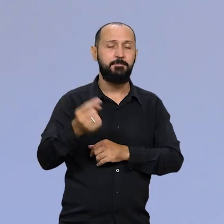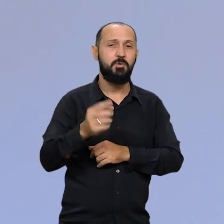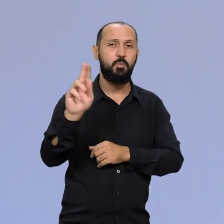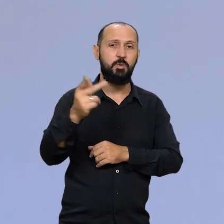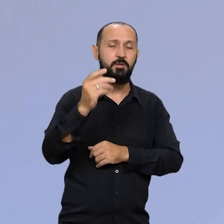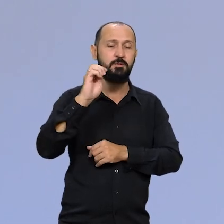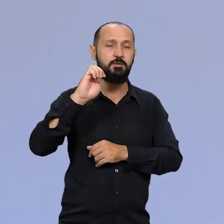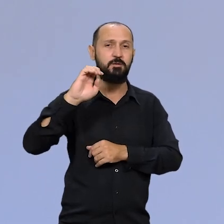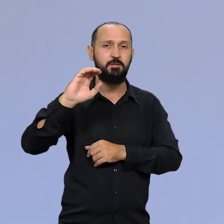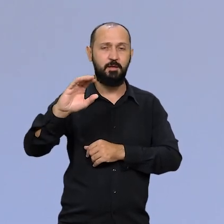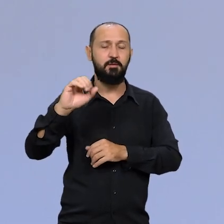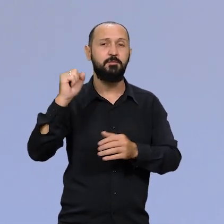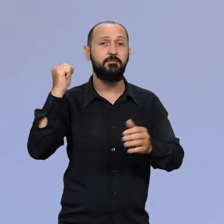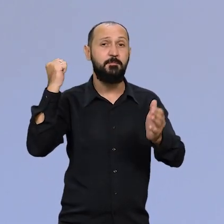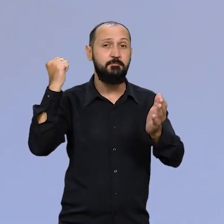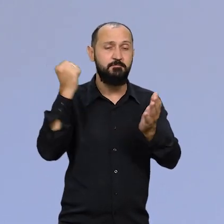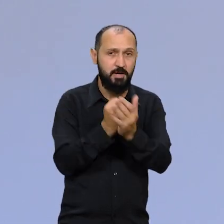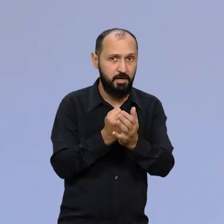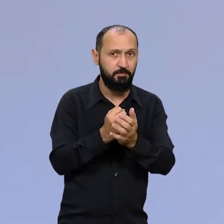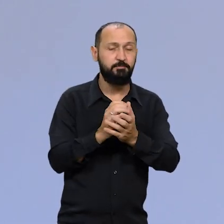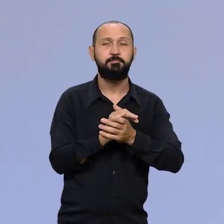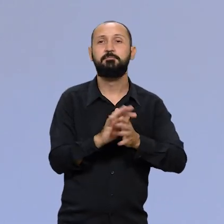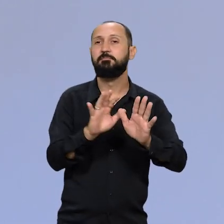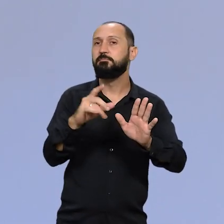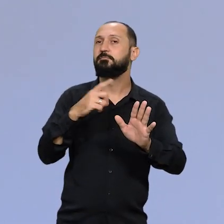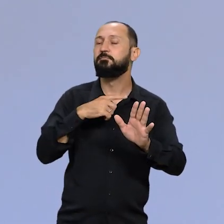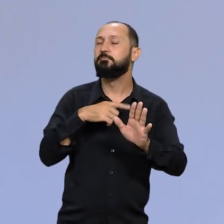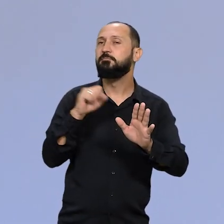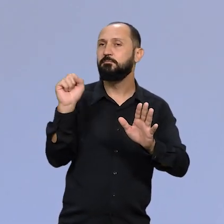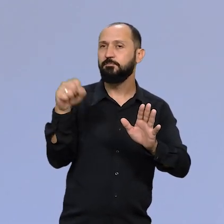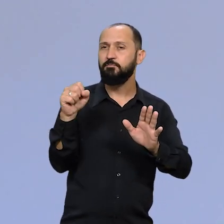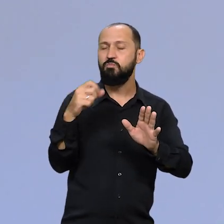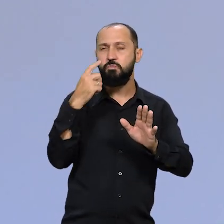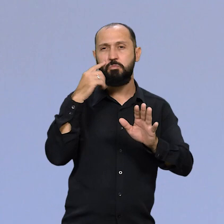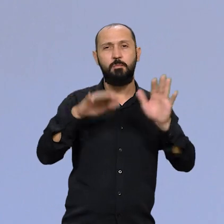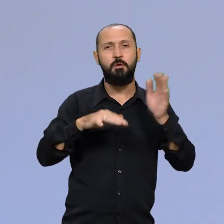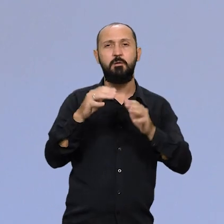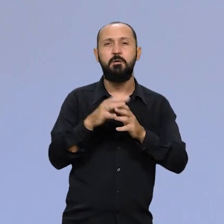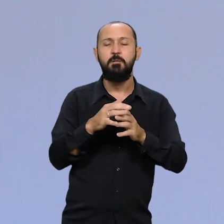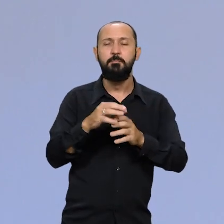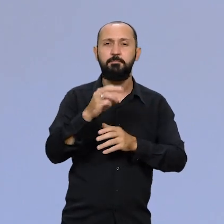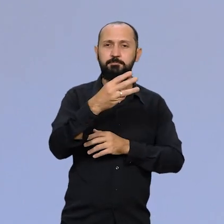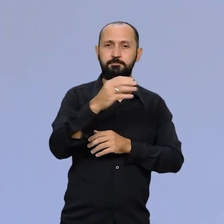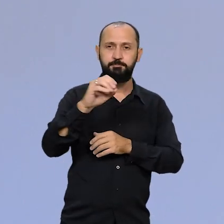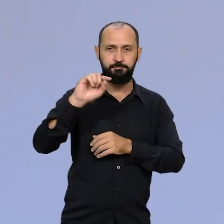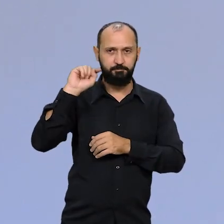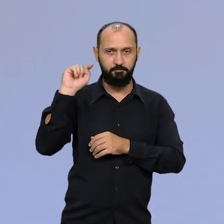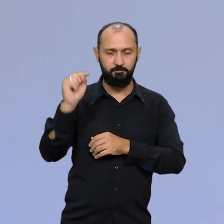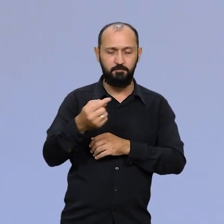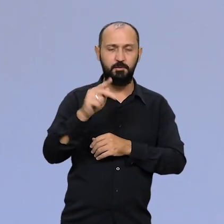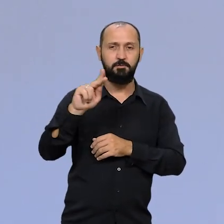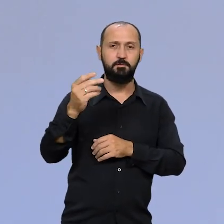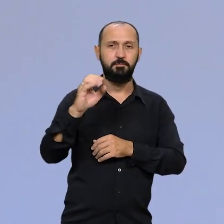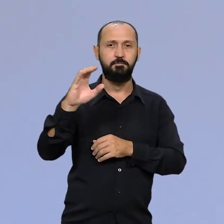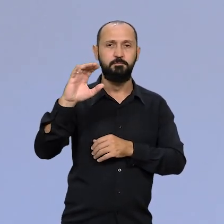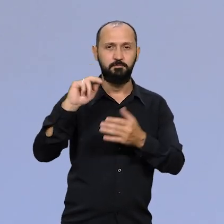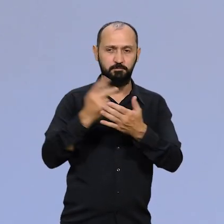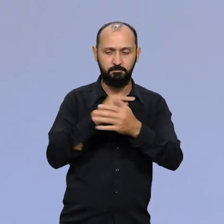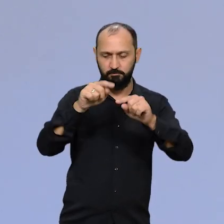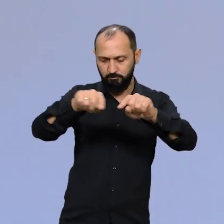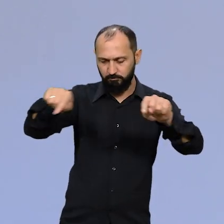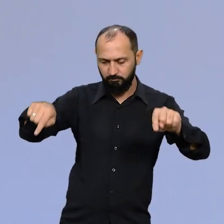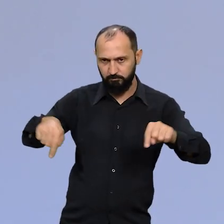amplo, Tanto político quanto jurídico, mas a gente pode também traçar um panorama para a nossa realidade local. Em Mato Grosso do